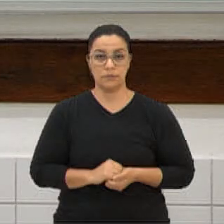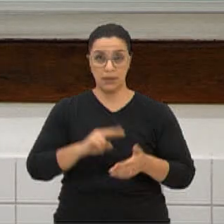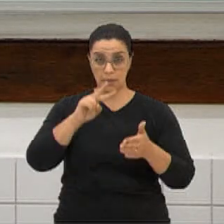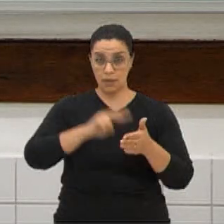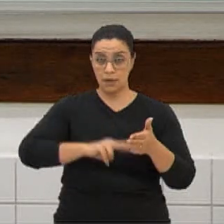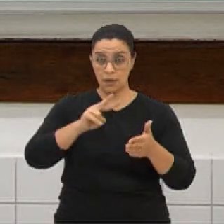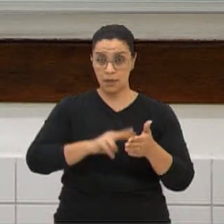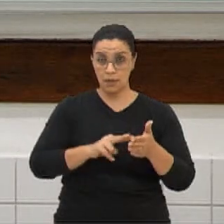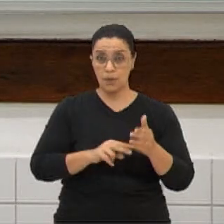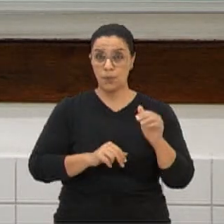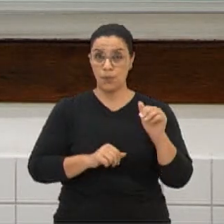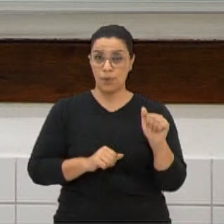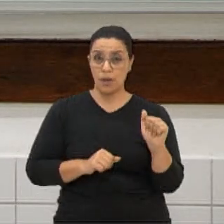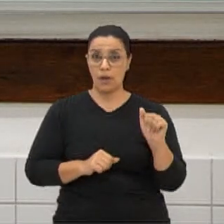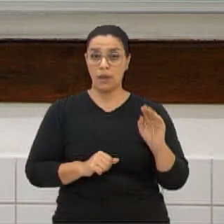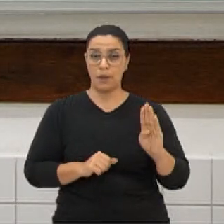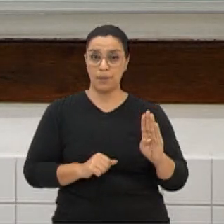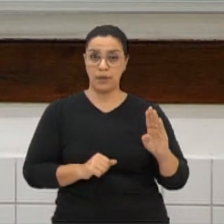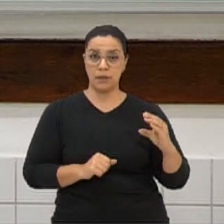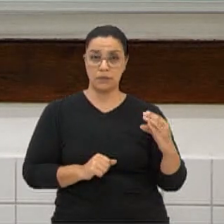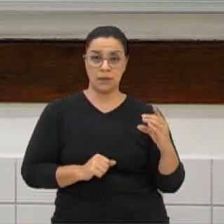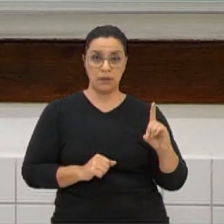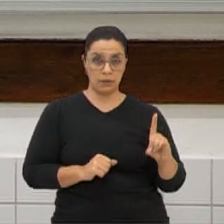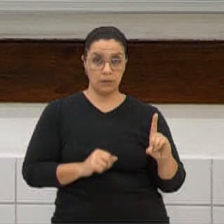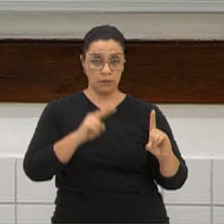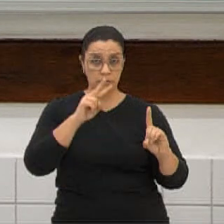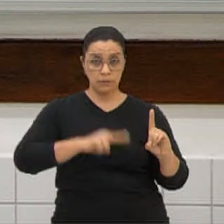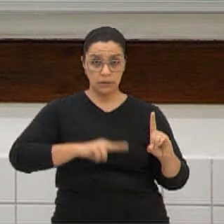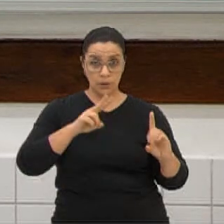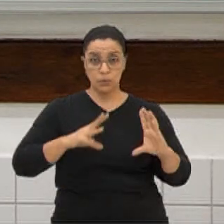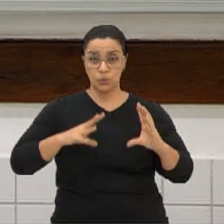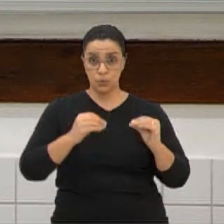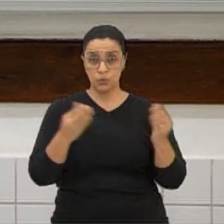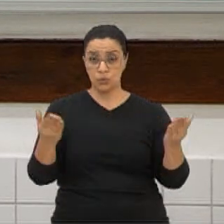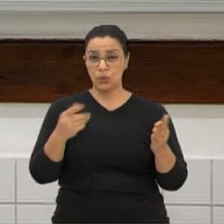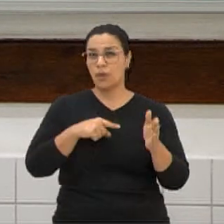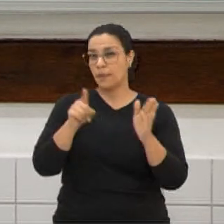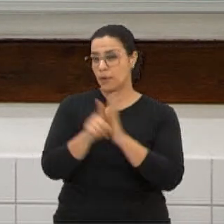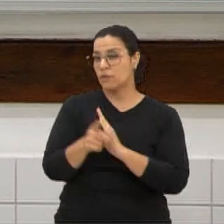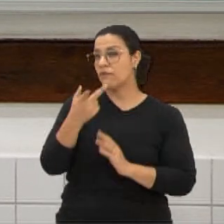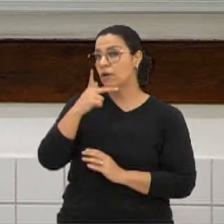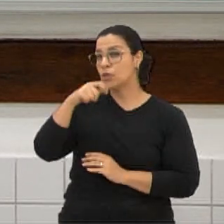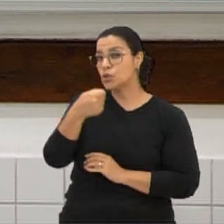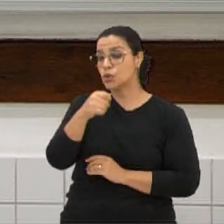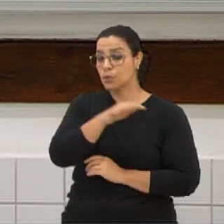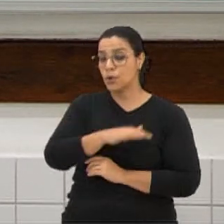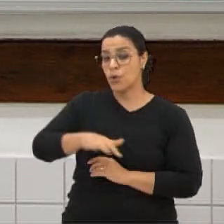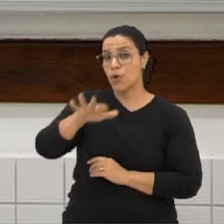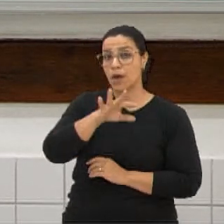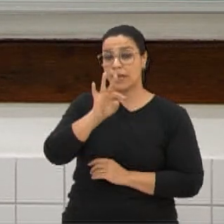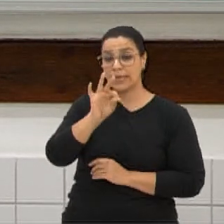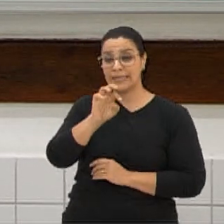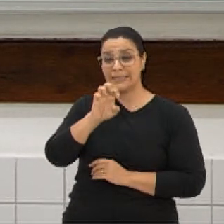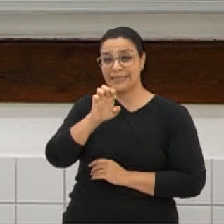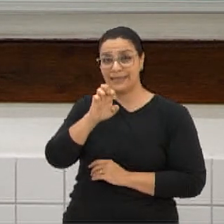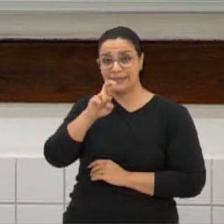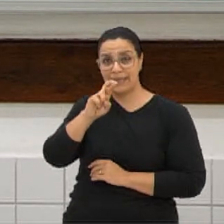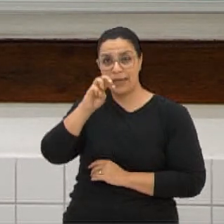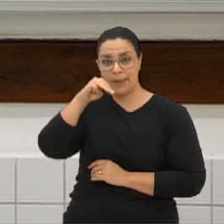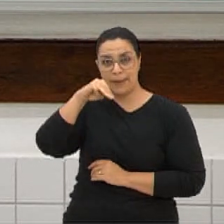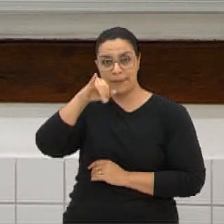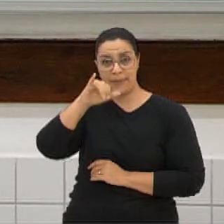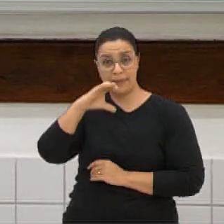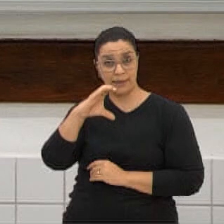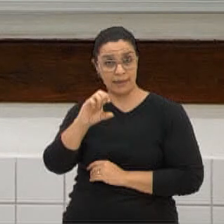Leu as alternativas? Letra A, letra B, letra C, letra D? Então, essa questão aqui está tratando das zonas térmicas. Para a